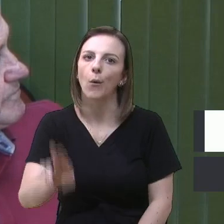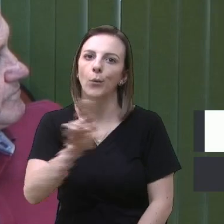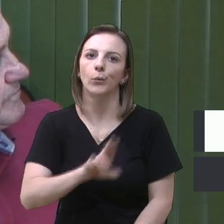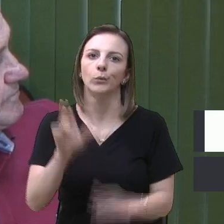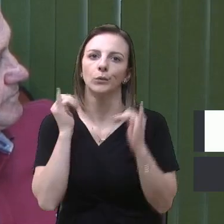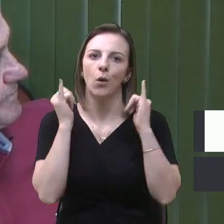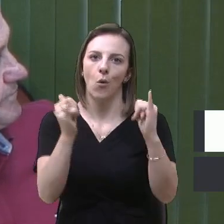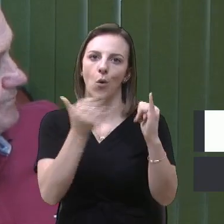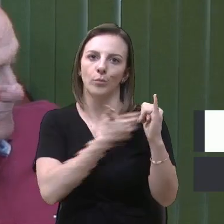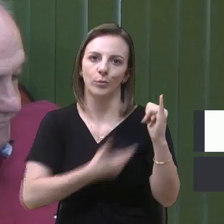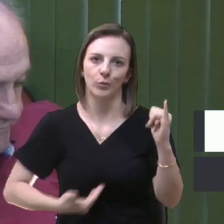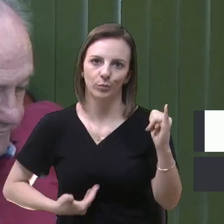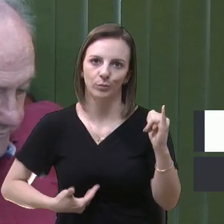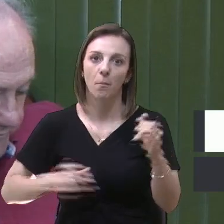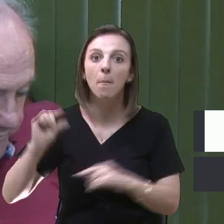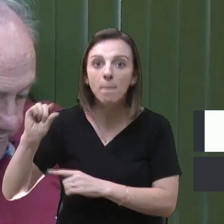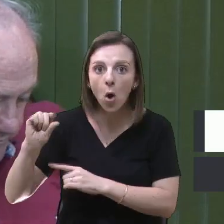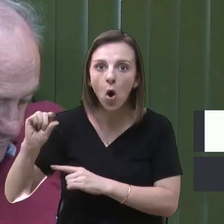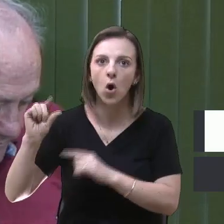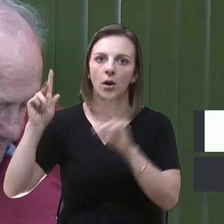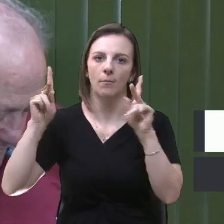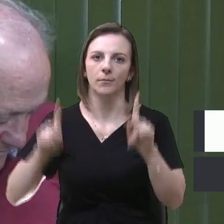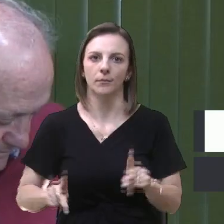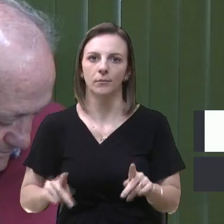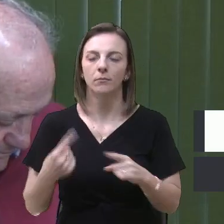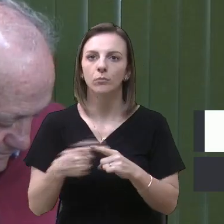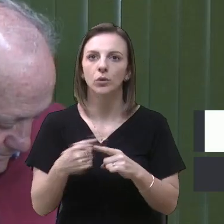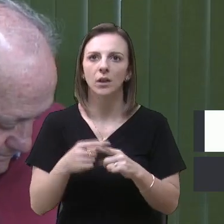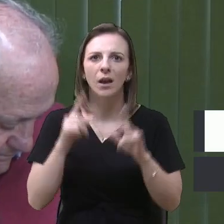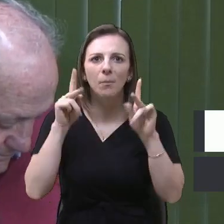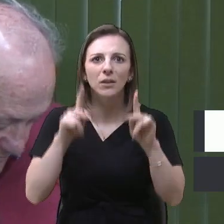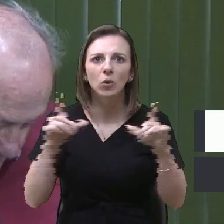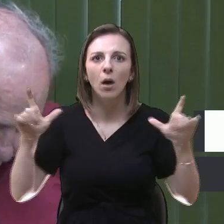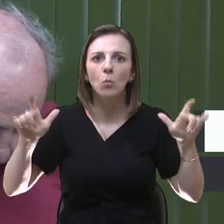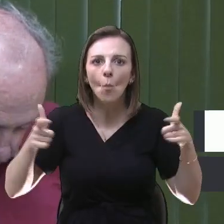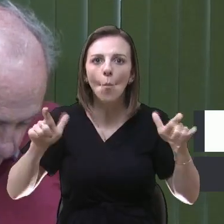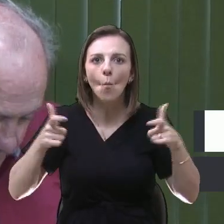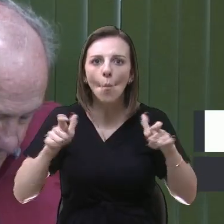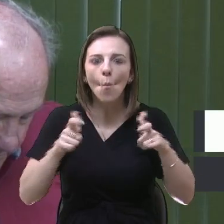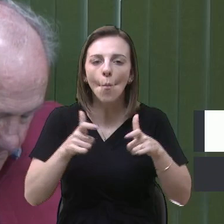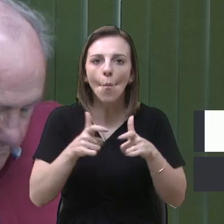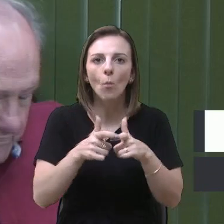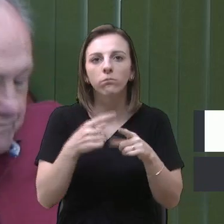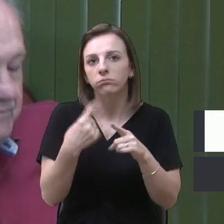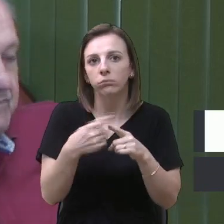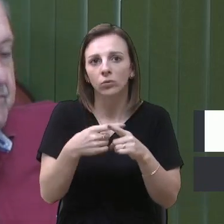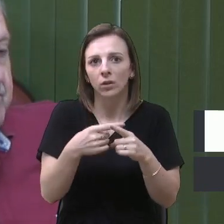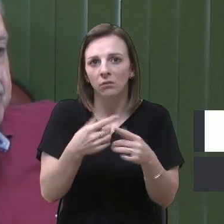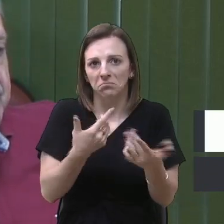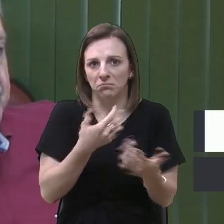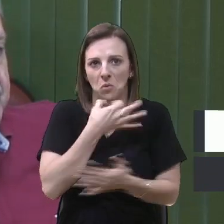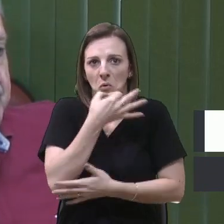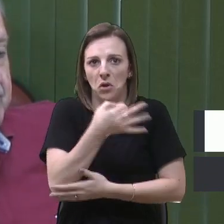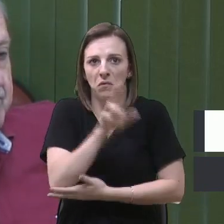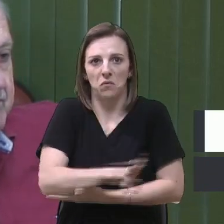Os poucos usuários. Porque os usuários começaram a diminuir em virtude das condições que foram dadas para ele.